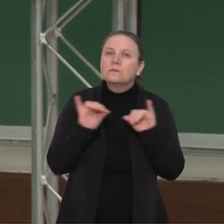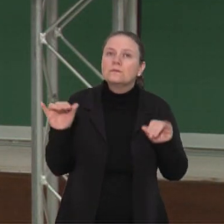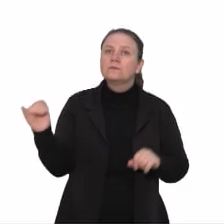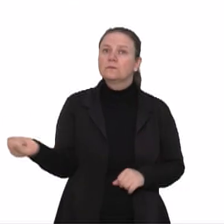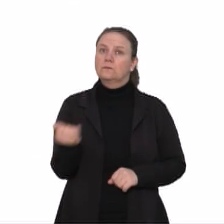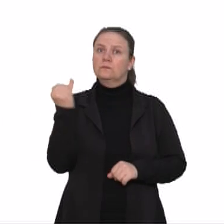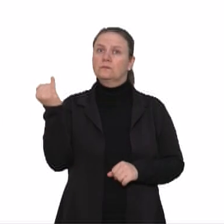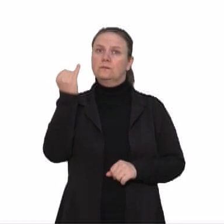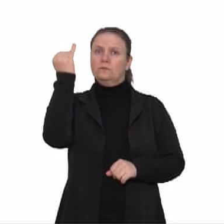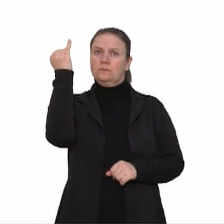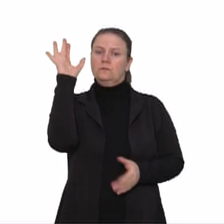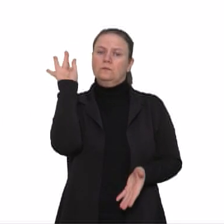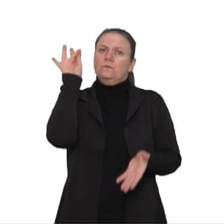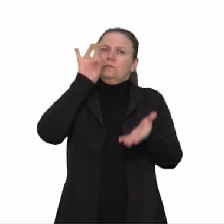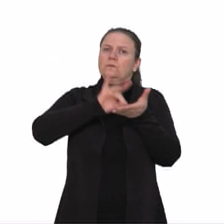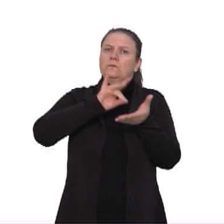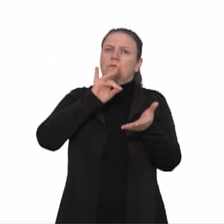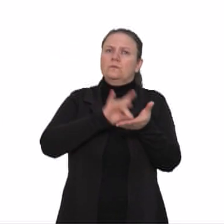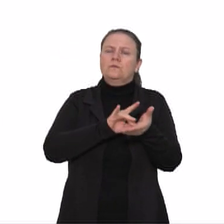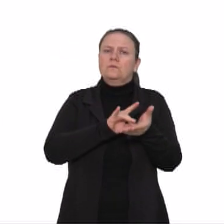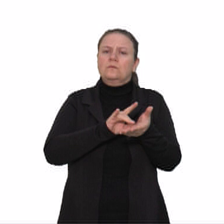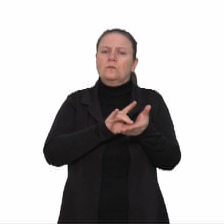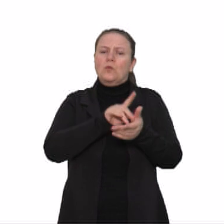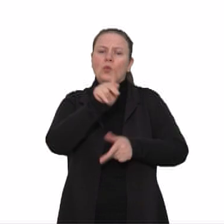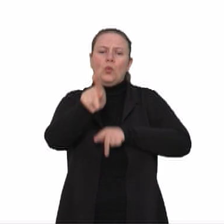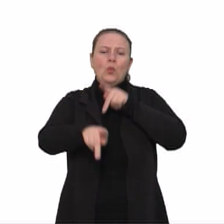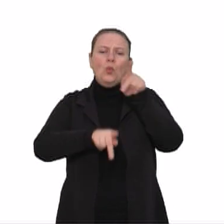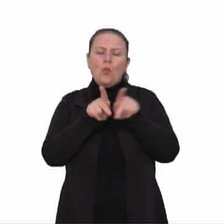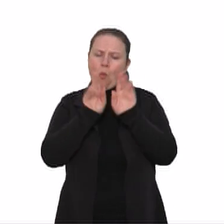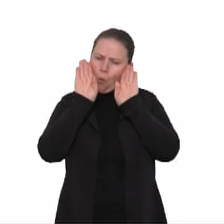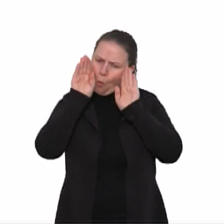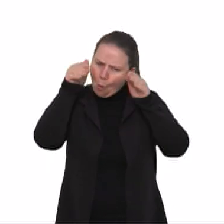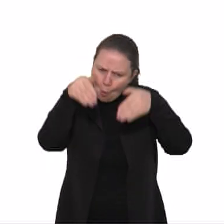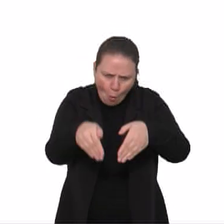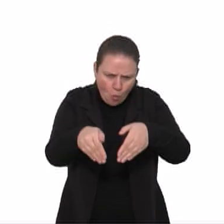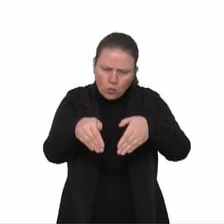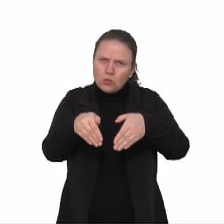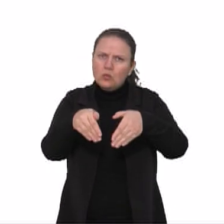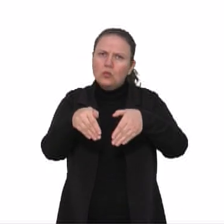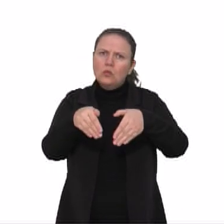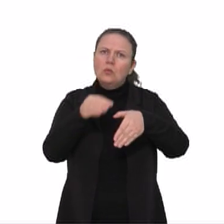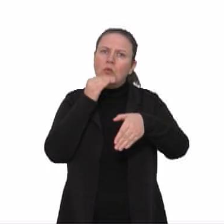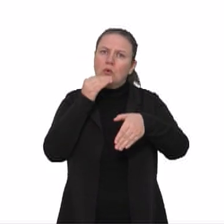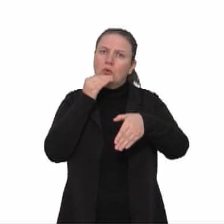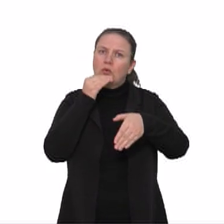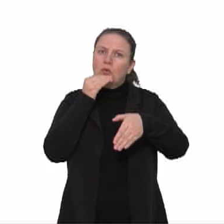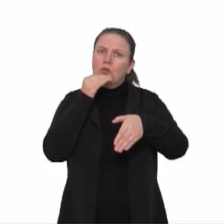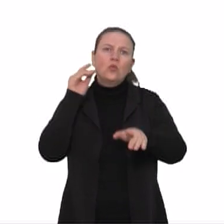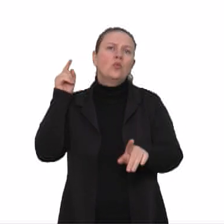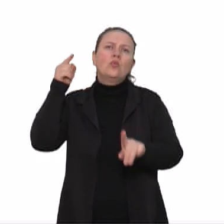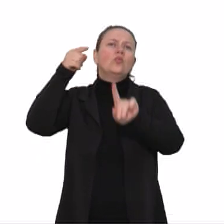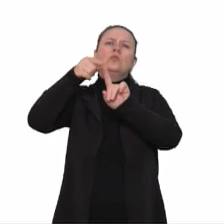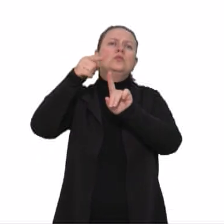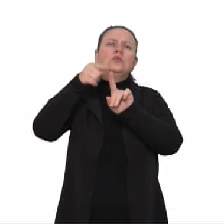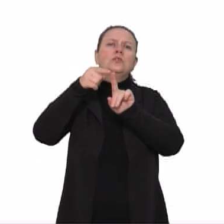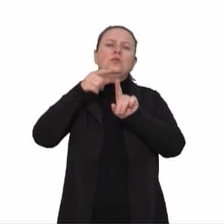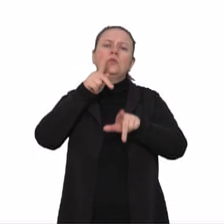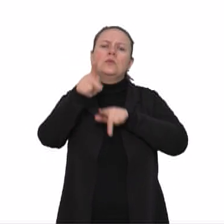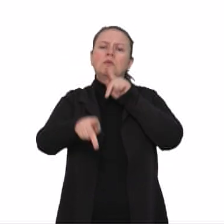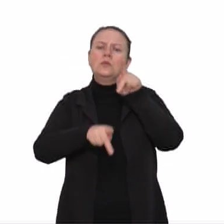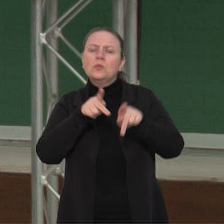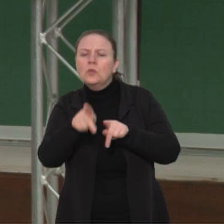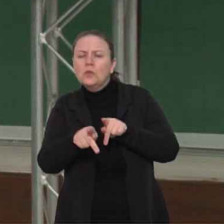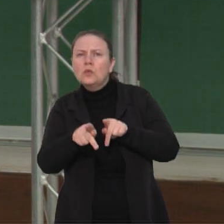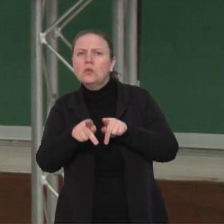importante. Defina quem será o seu público-alvo. Aqui o alvo não tem o tracinho ali, é porque